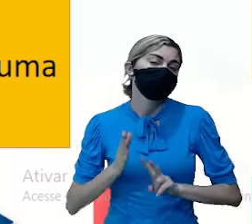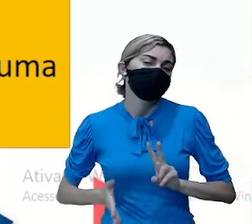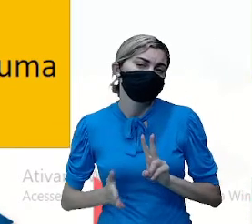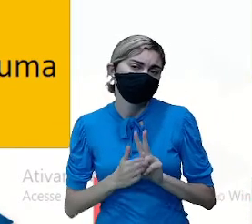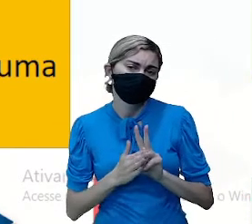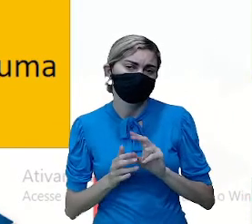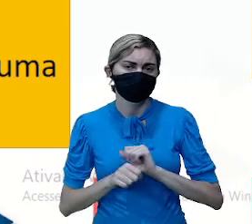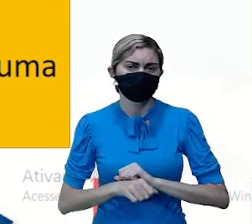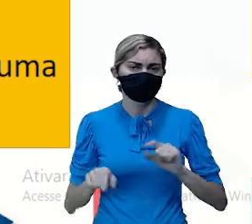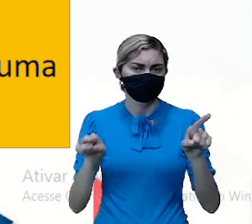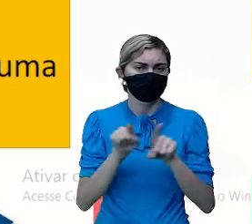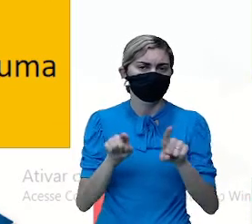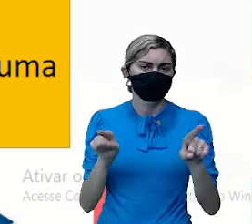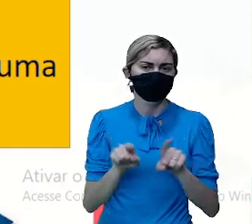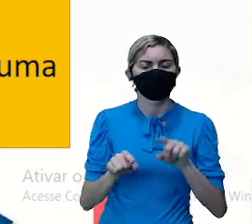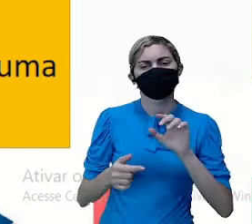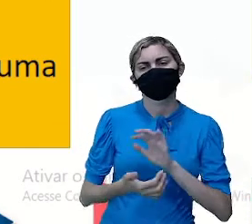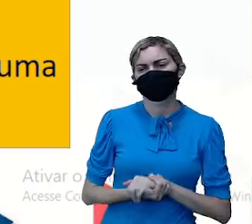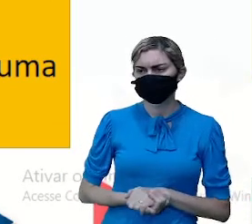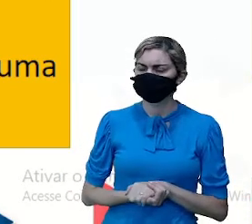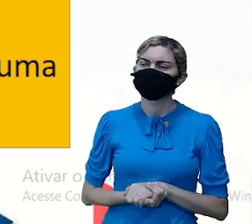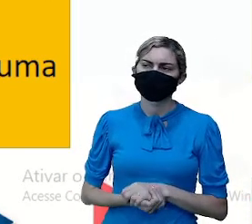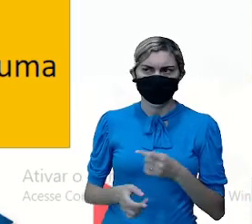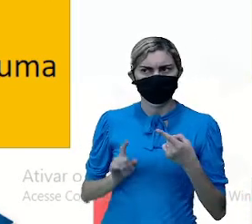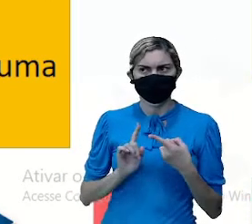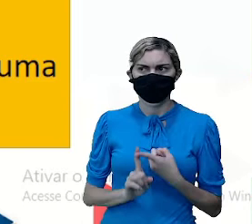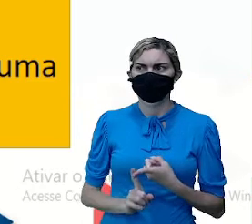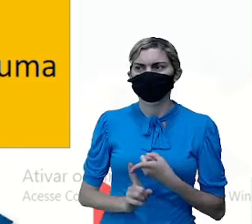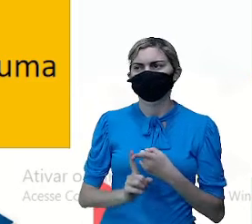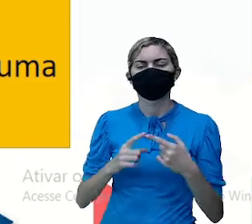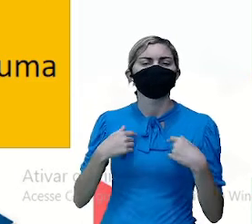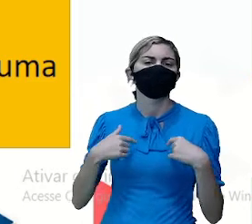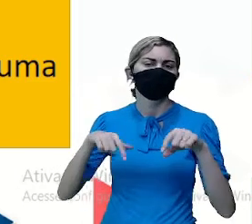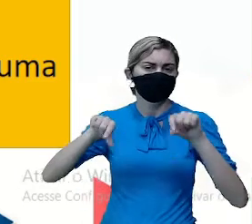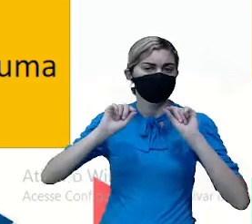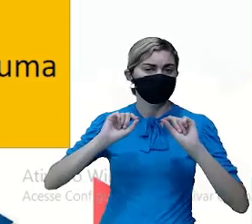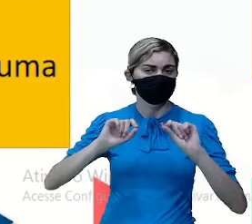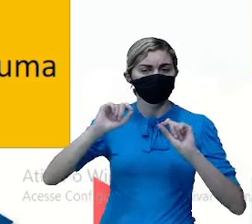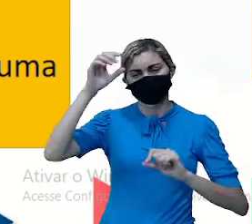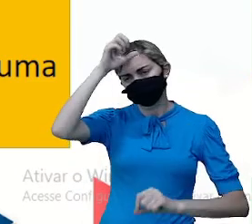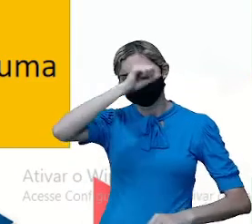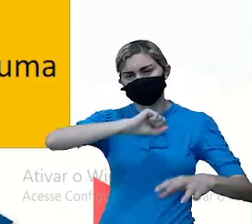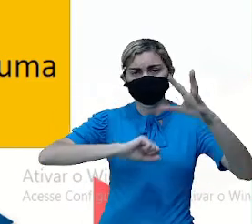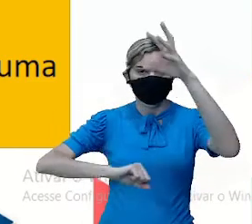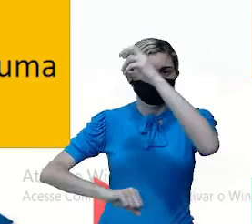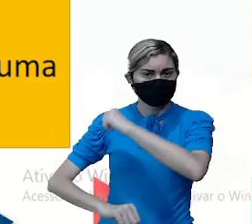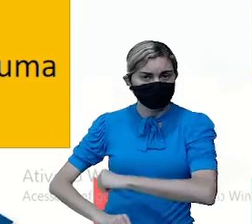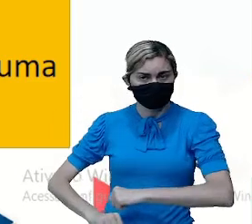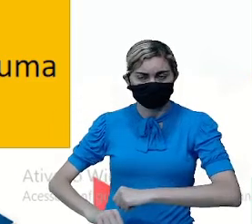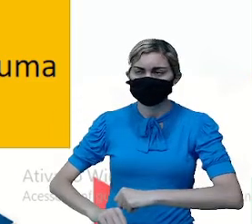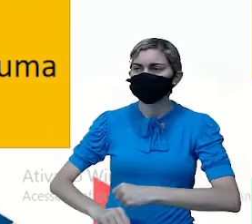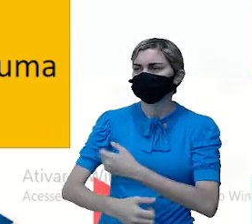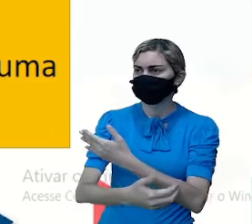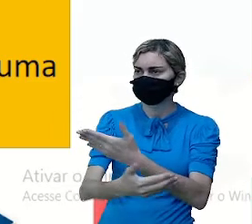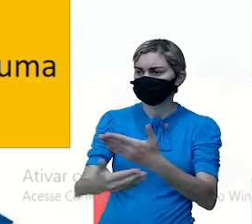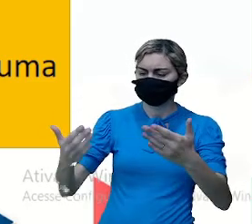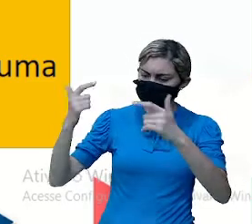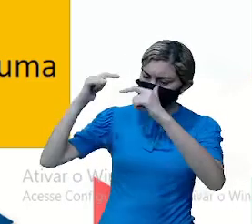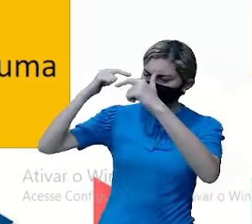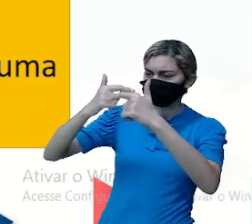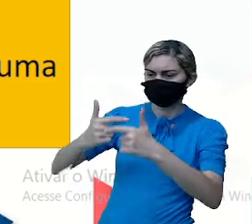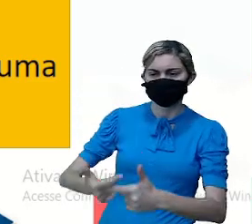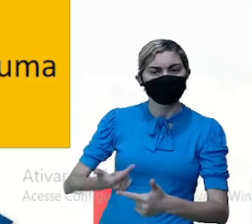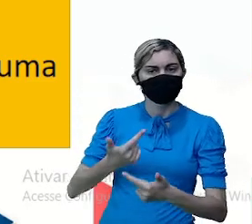E também, dentro desse primeiro, eu posso dizer, o que é que nós podemos aprender com a rica tradição